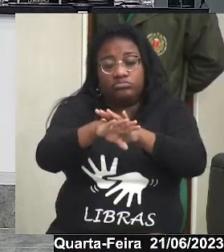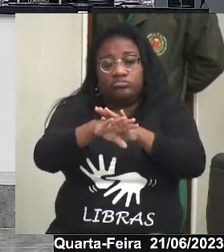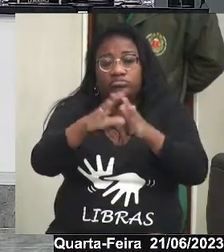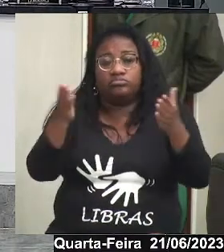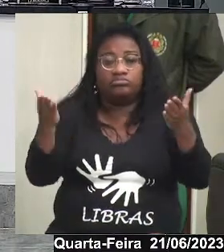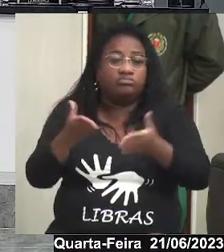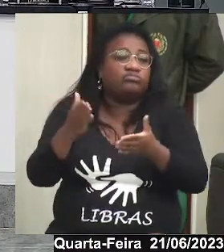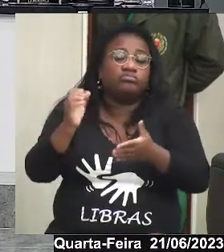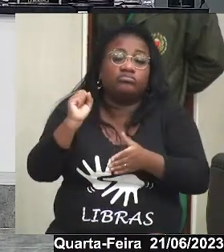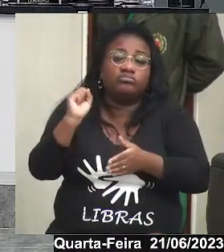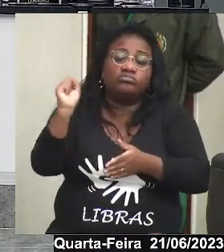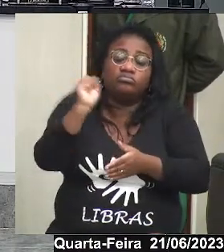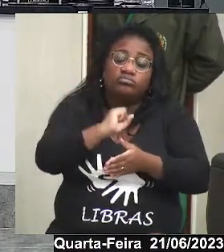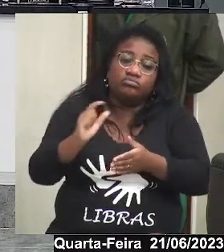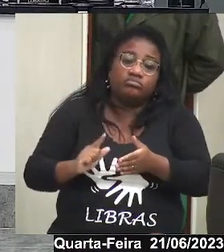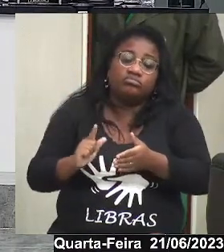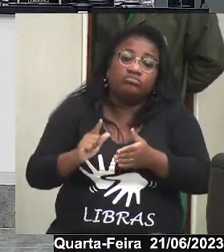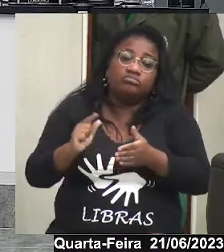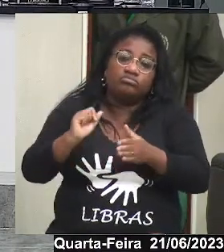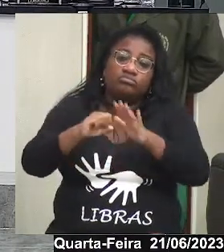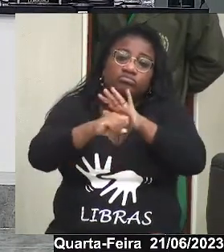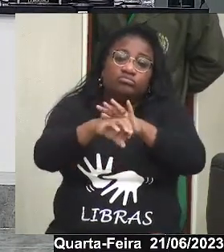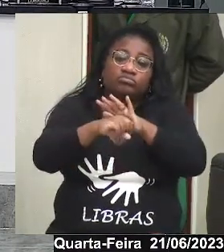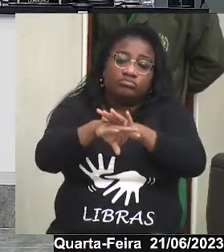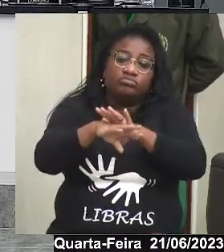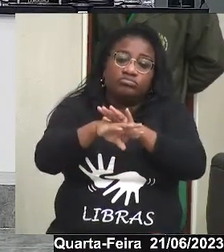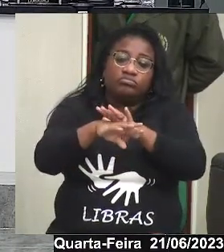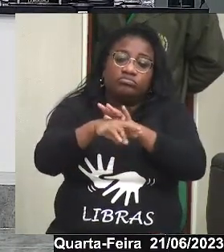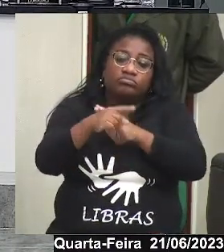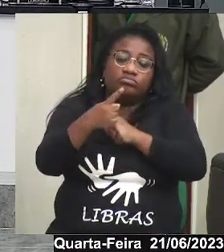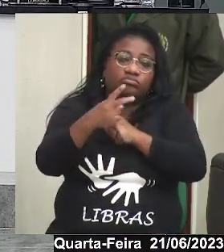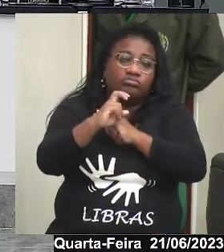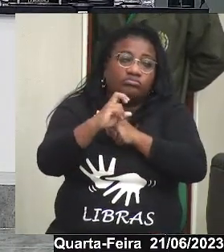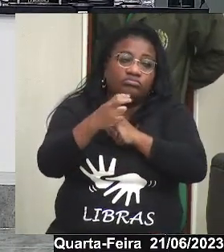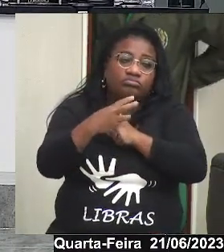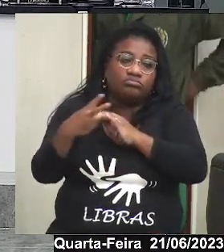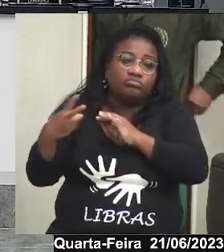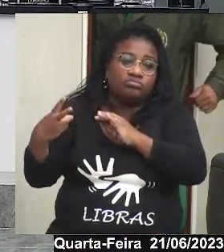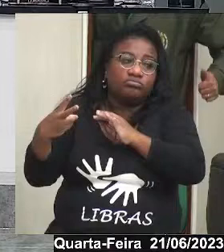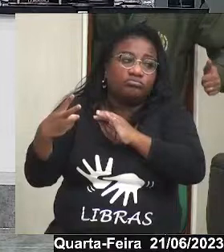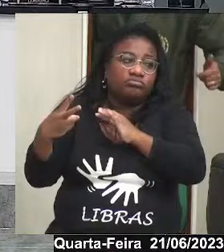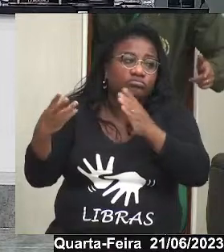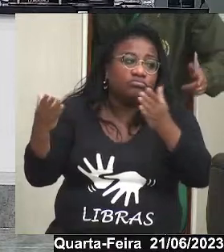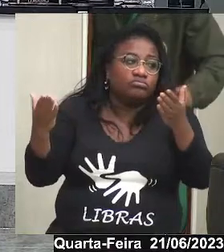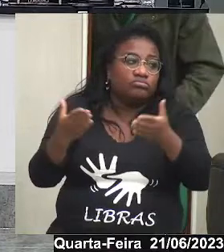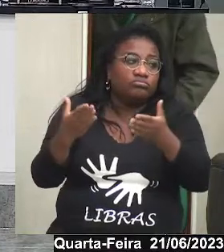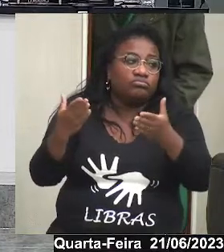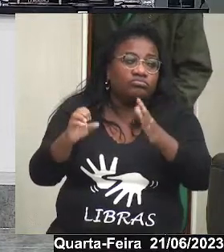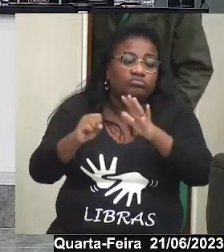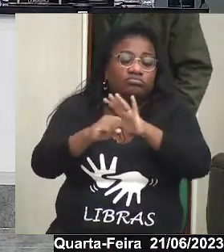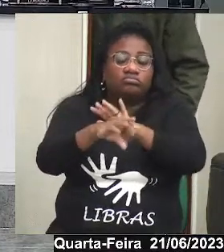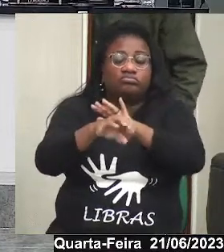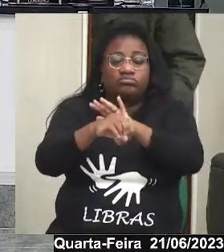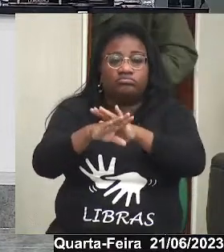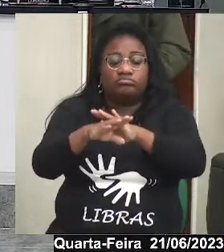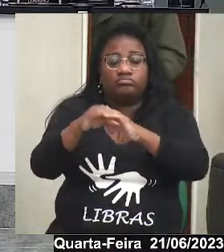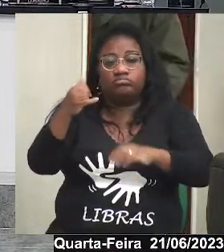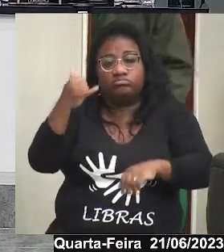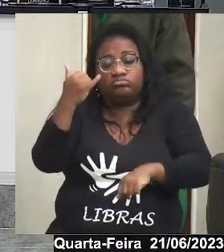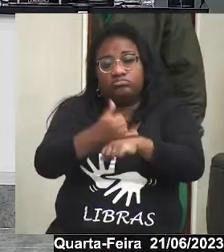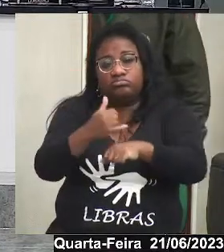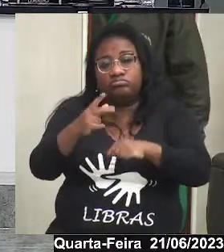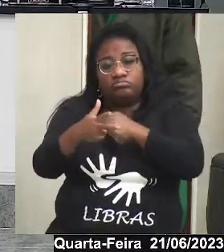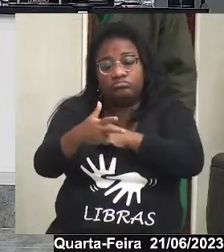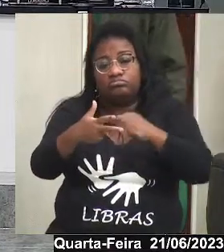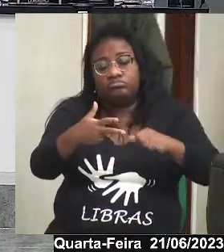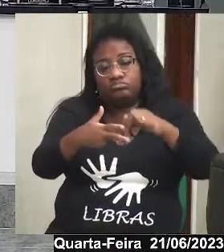Indicação de autoria do vereador Bobiléu do Castilho. Indicação número 266/2003. Indica o chefe do Poder